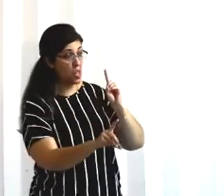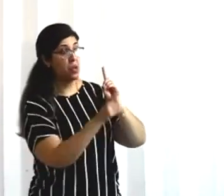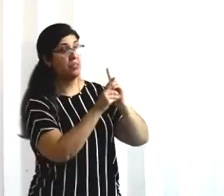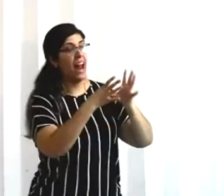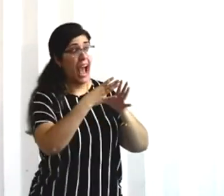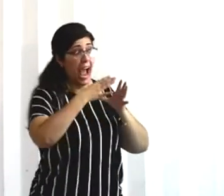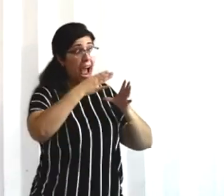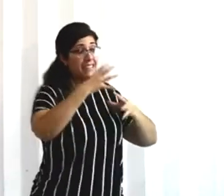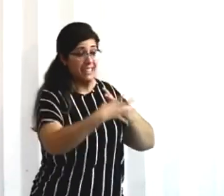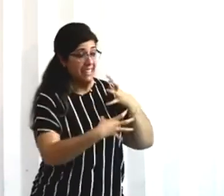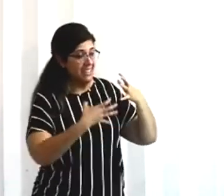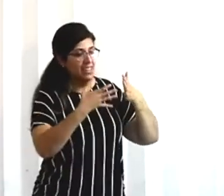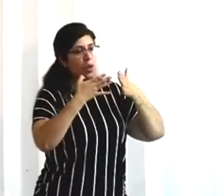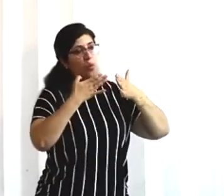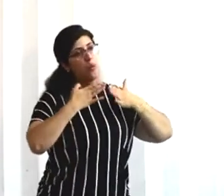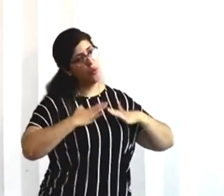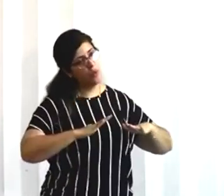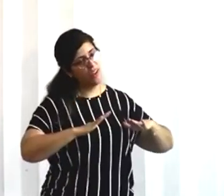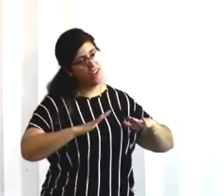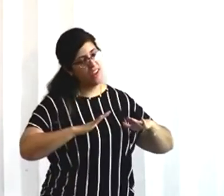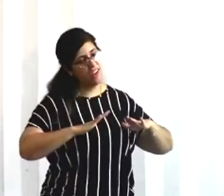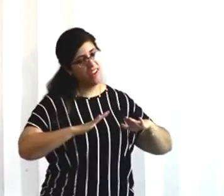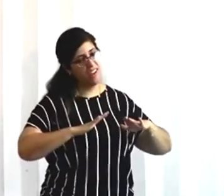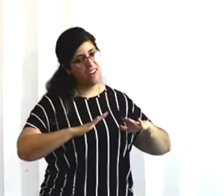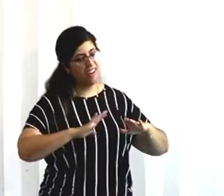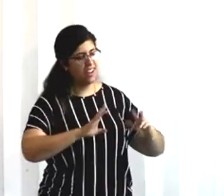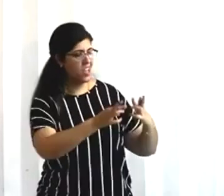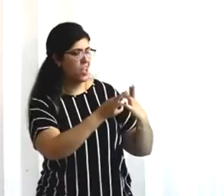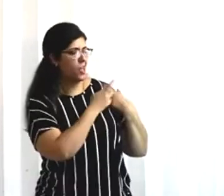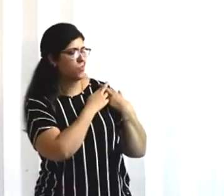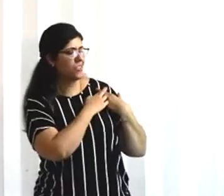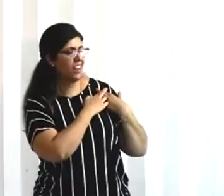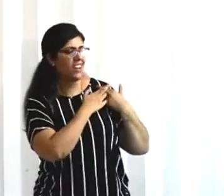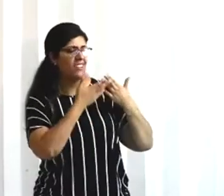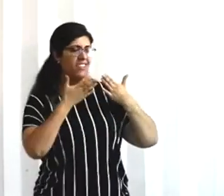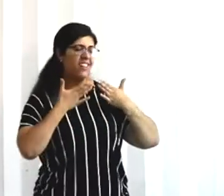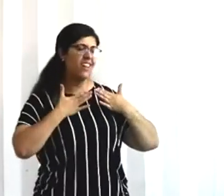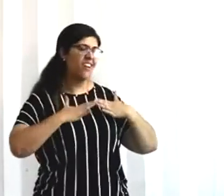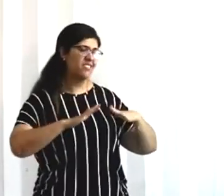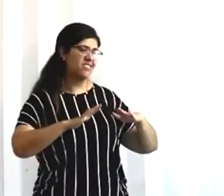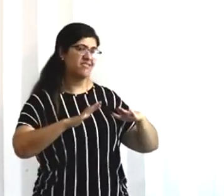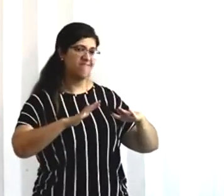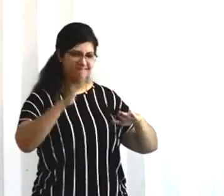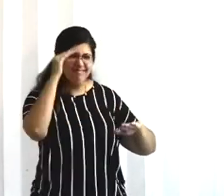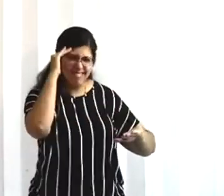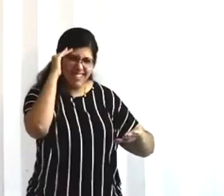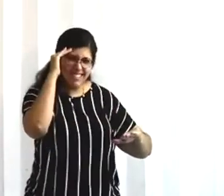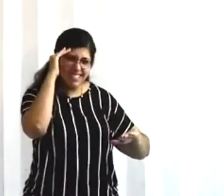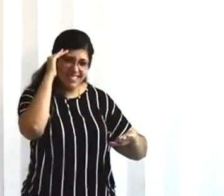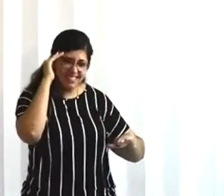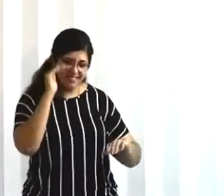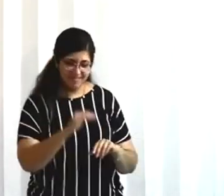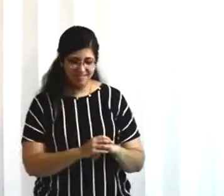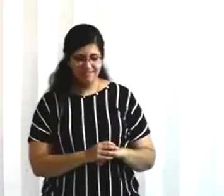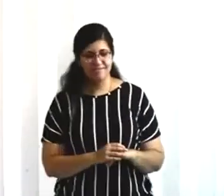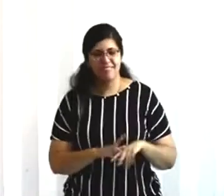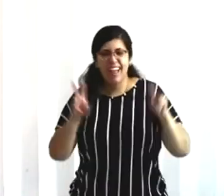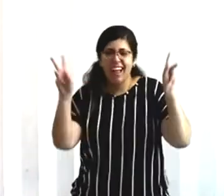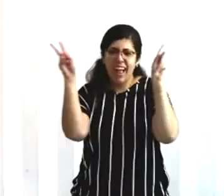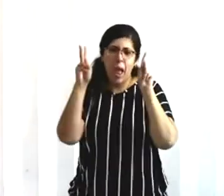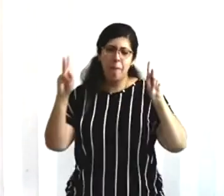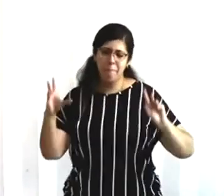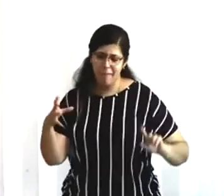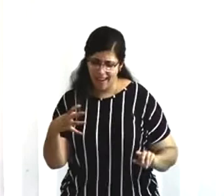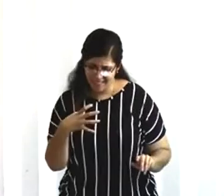alma, porque o meu jugo é suave e o meu fardo é leve. Por quê? Porque